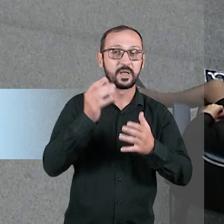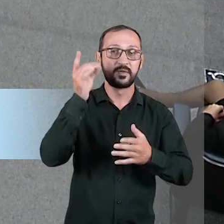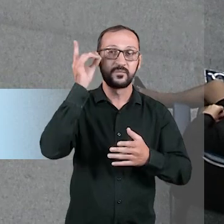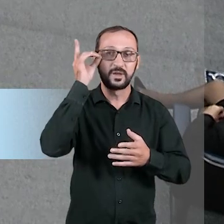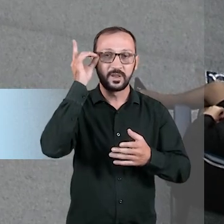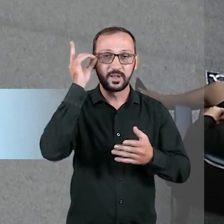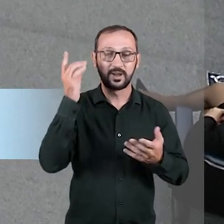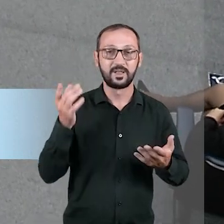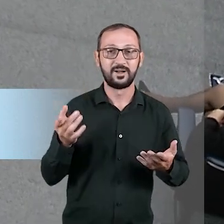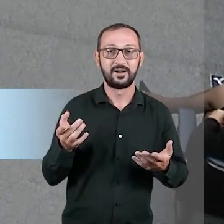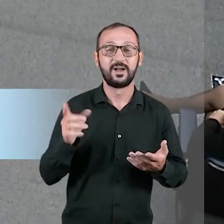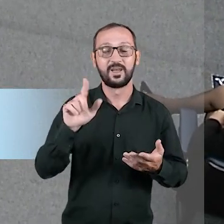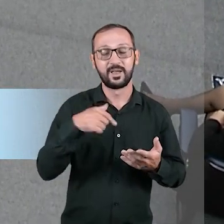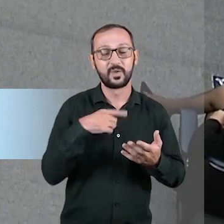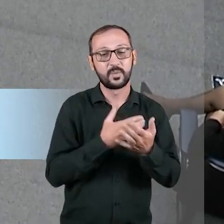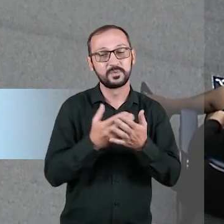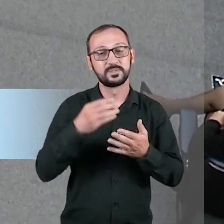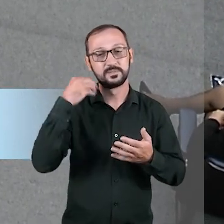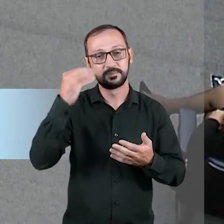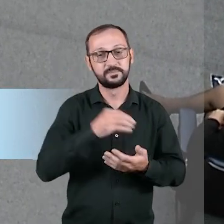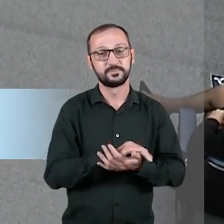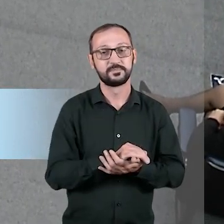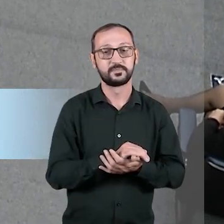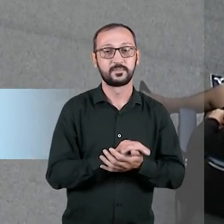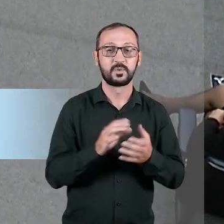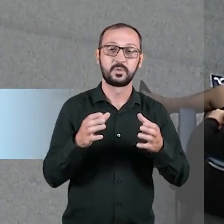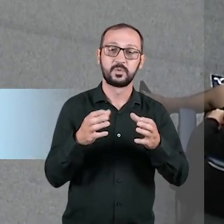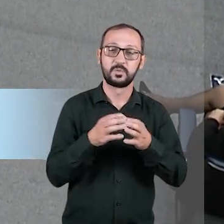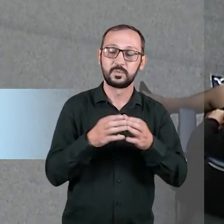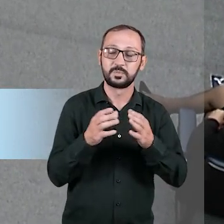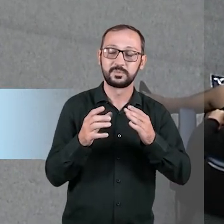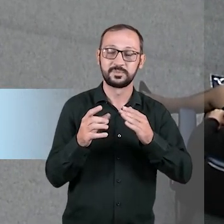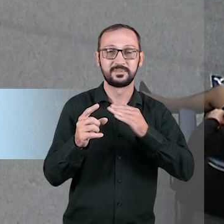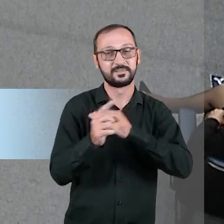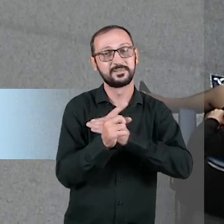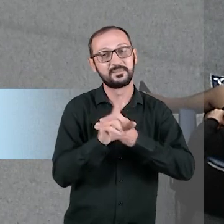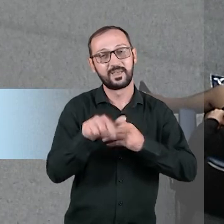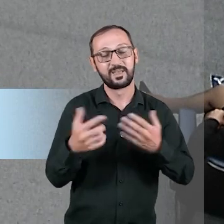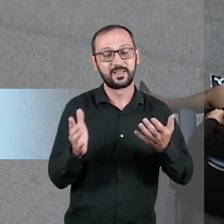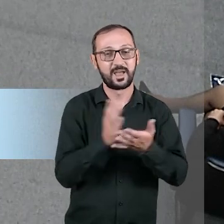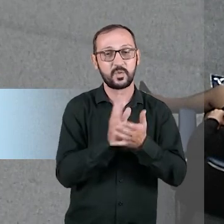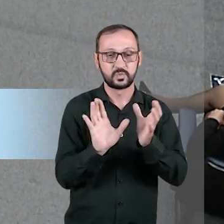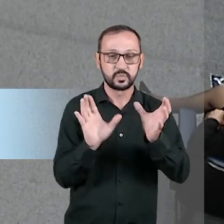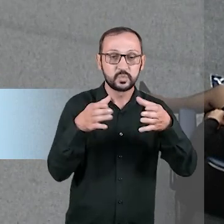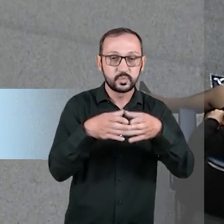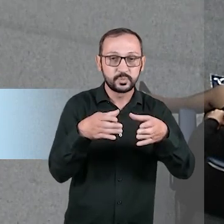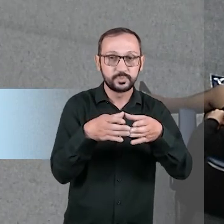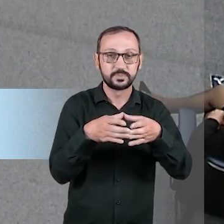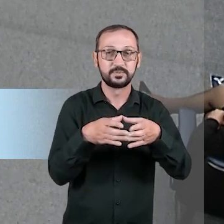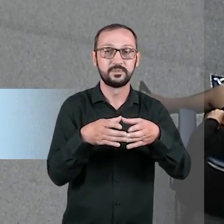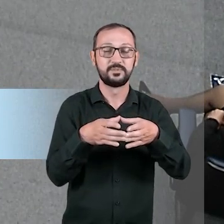são vividas, né, dessa maneira. Os grupos de enlutados, né? Tem alguns grupos